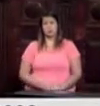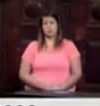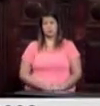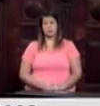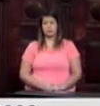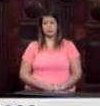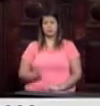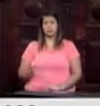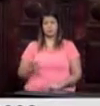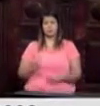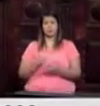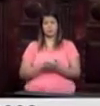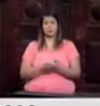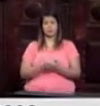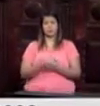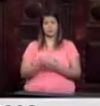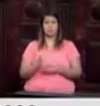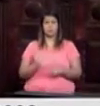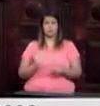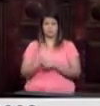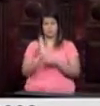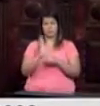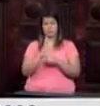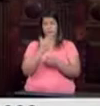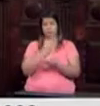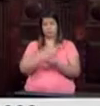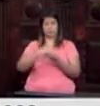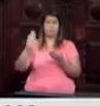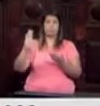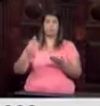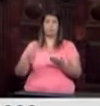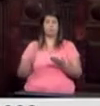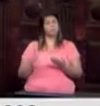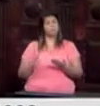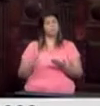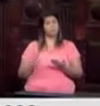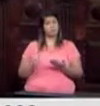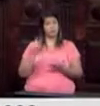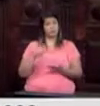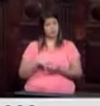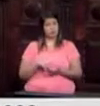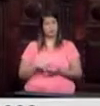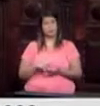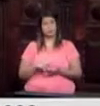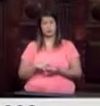eles passaram a apoiar o impeachment. A bem da verdade,